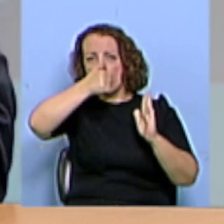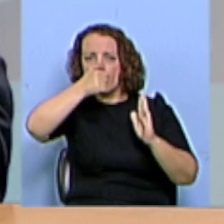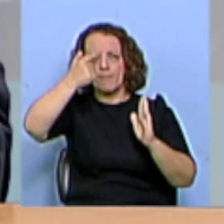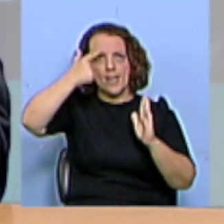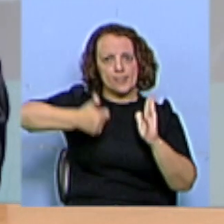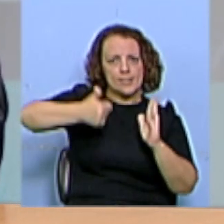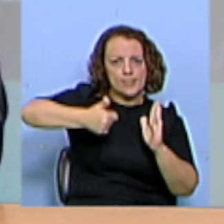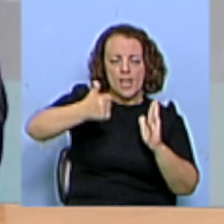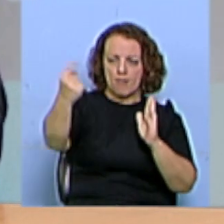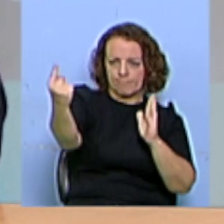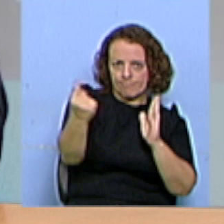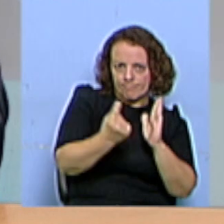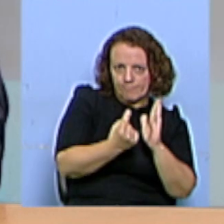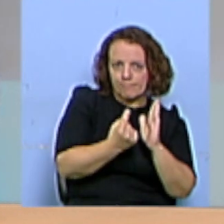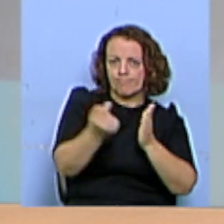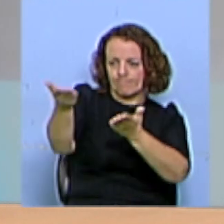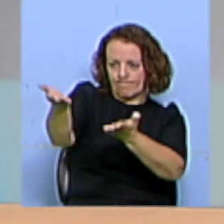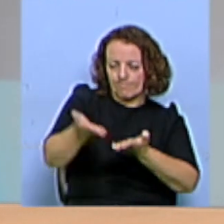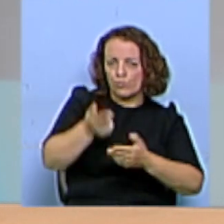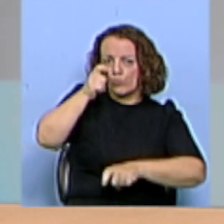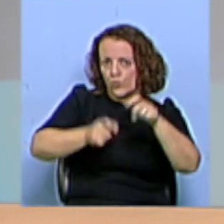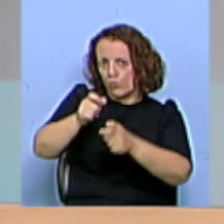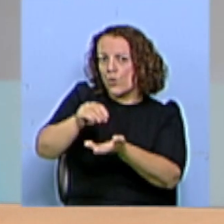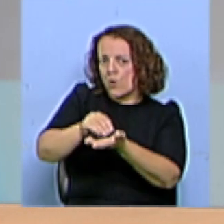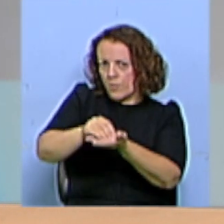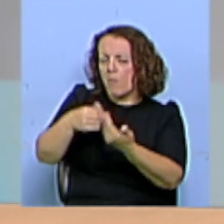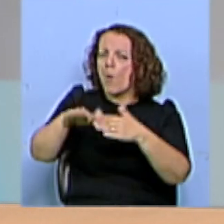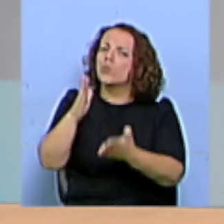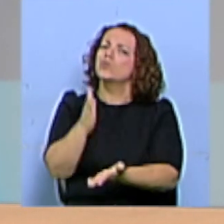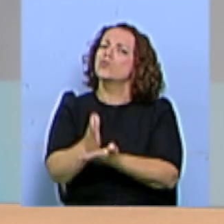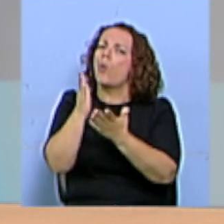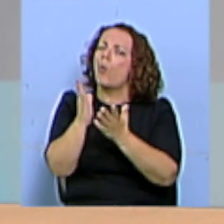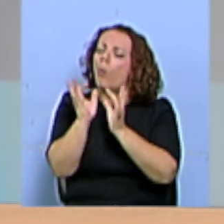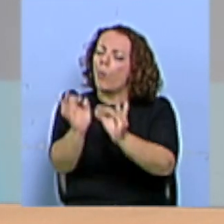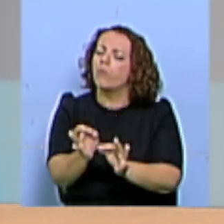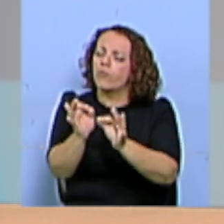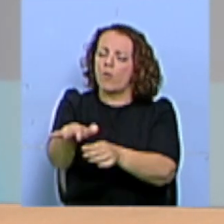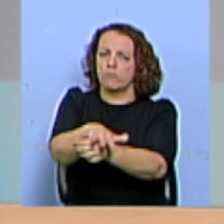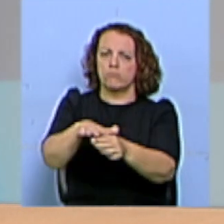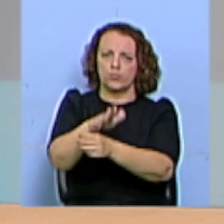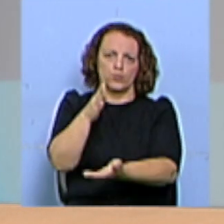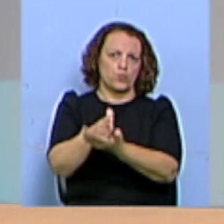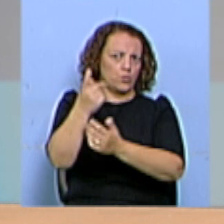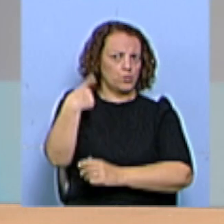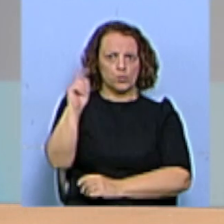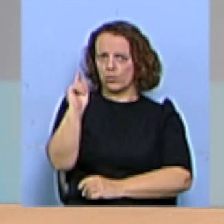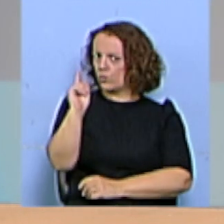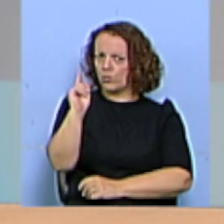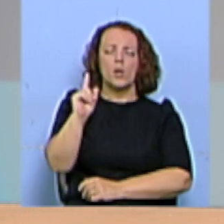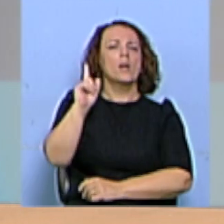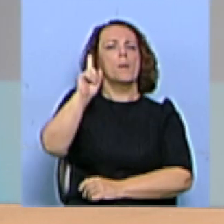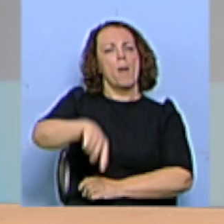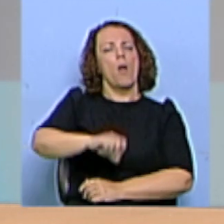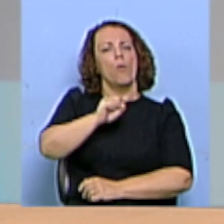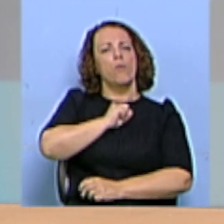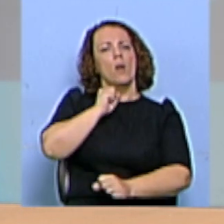o acolhimento às pessoas necessitadas, mas não esgota aí a sua missão, nem deve reduzir o